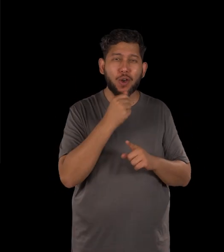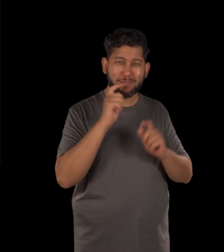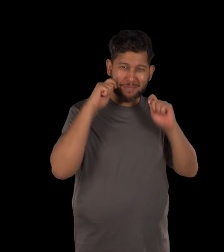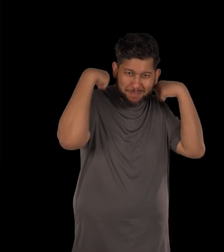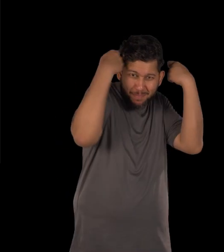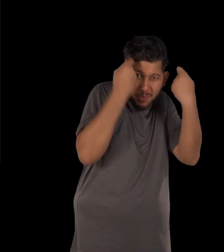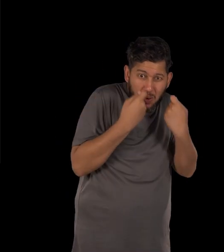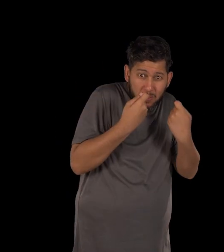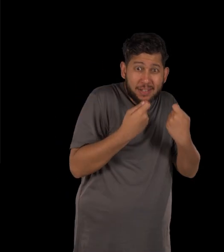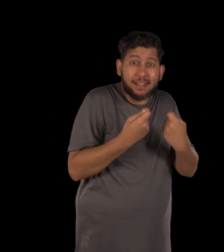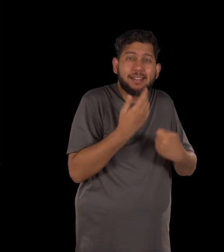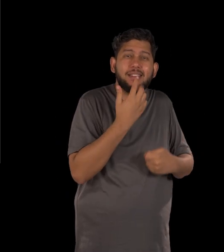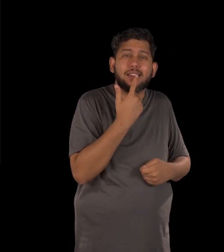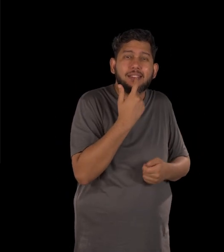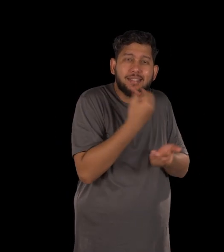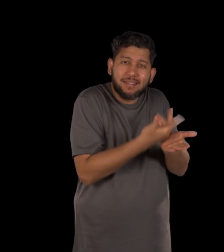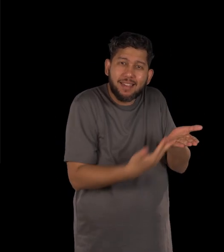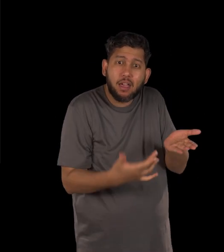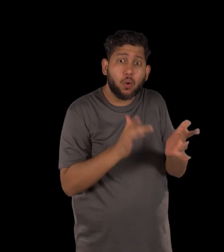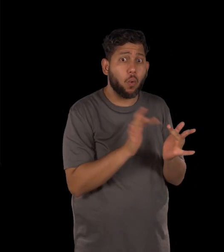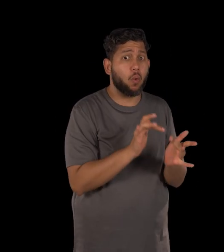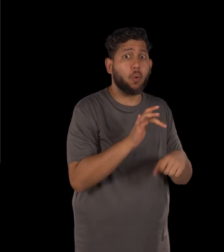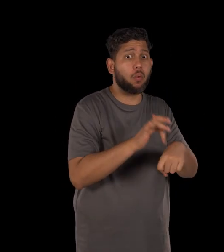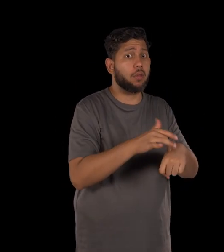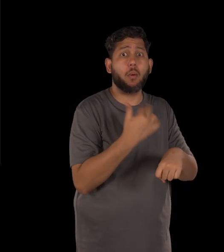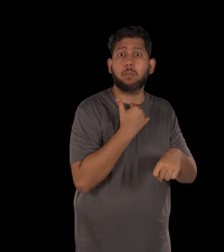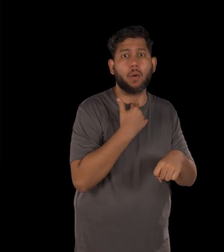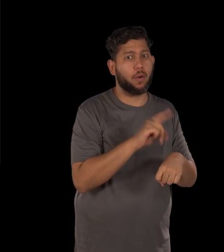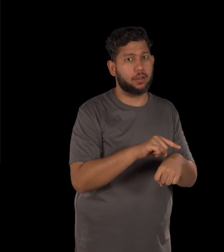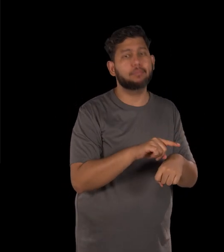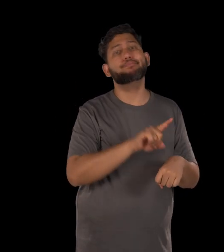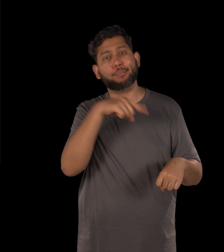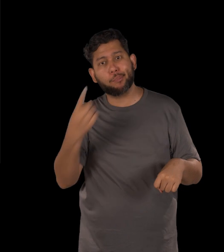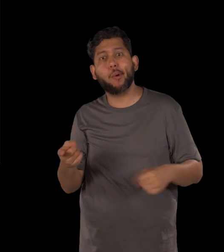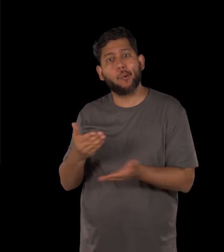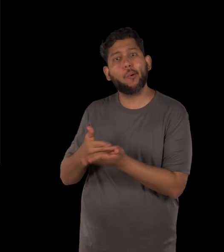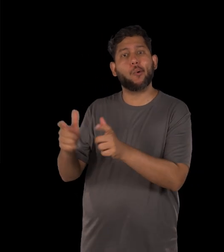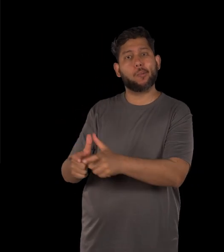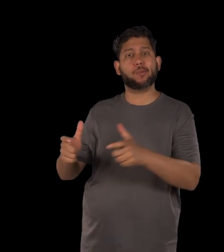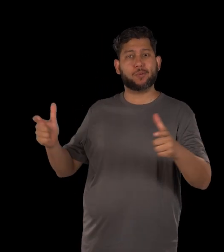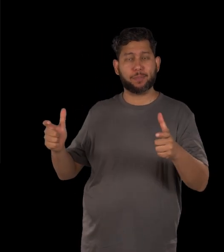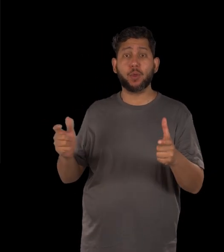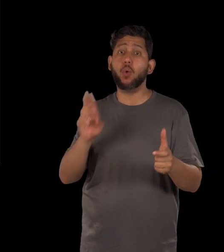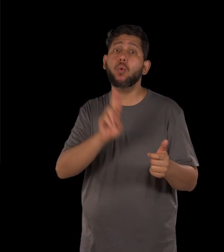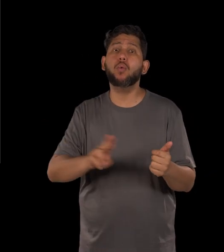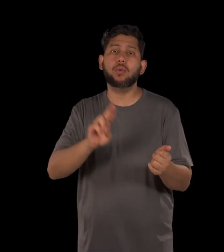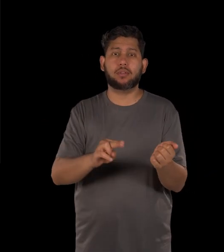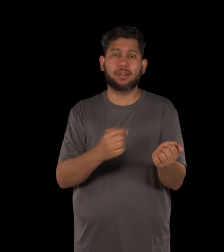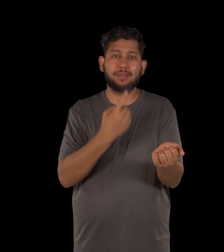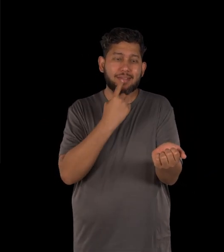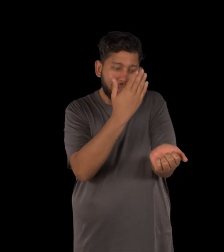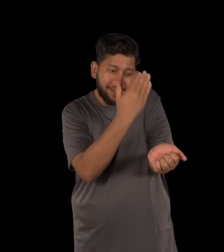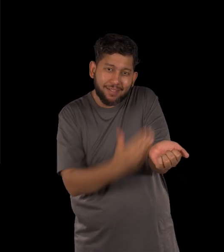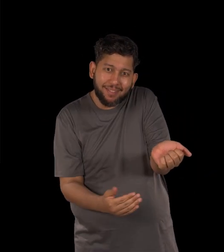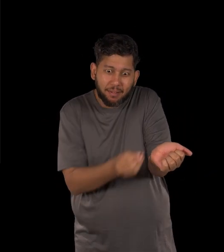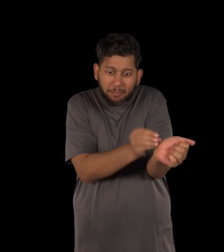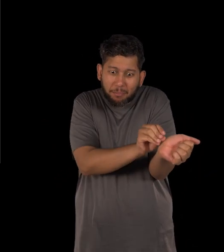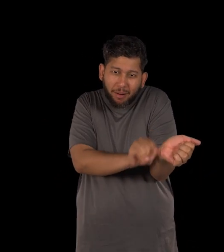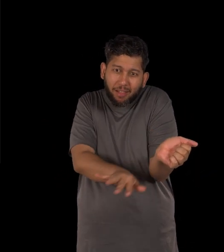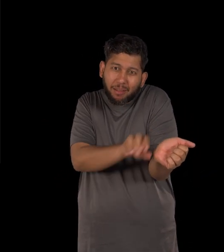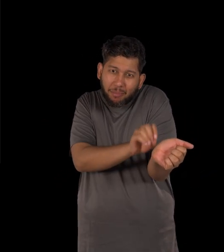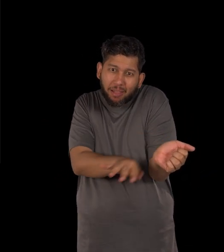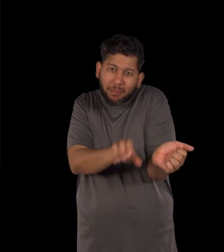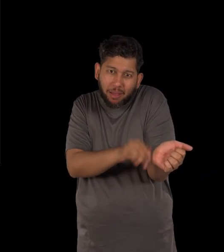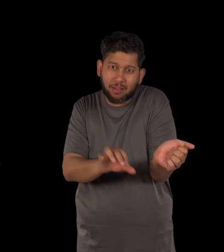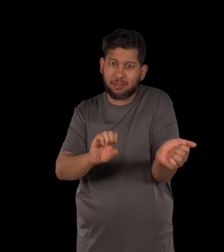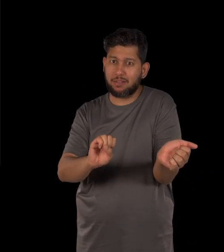sangue humano. Nesse período, a sangria era conhecida e praticada para curar todo tipo de mazela, e os barbeiros eram